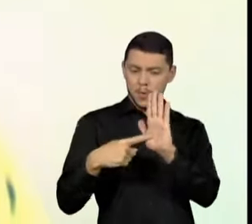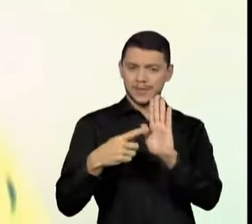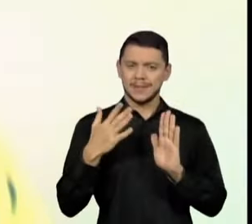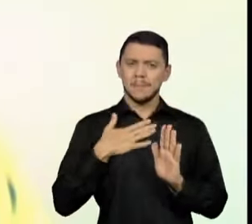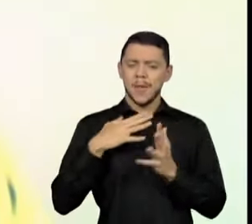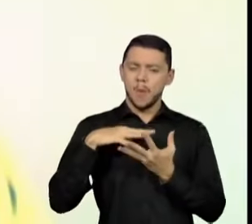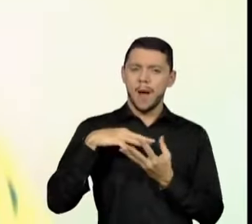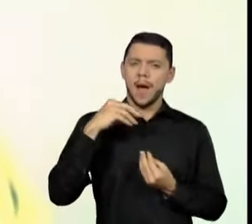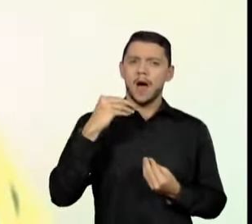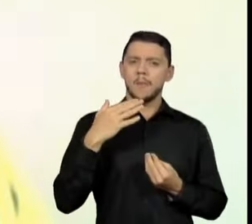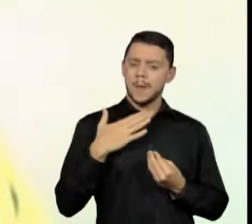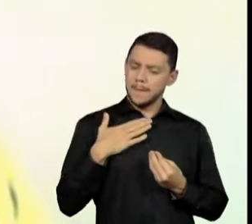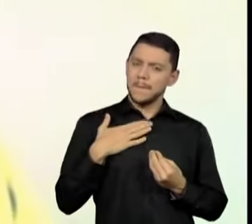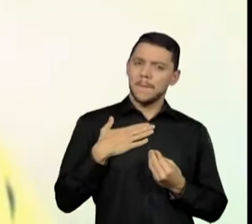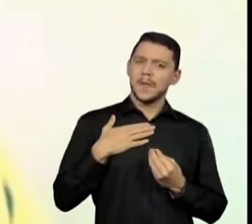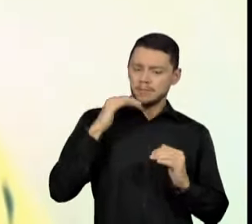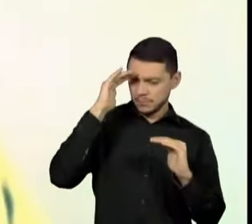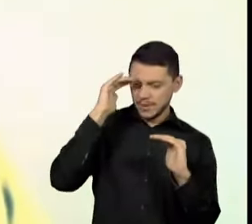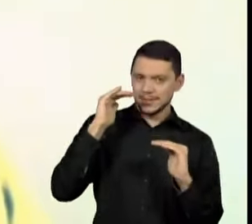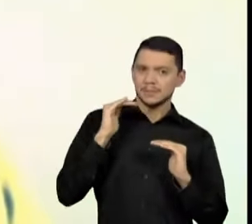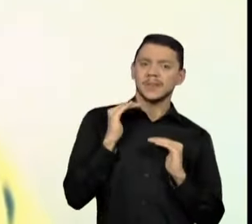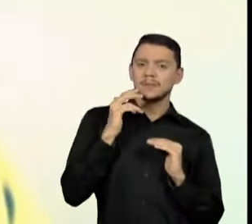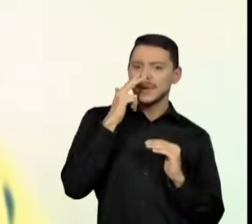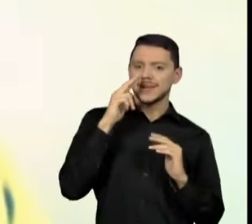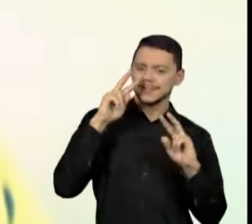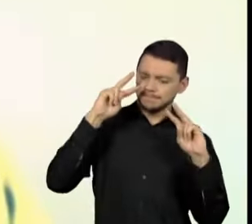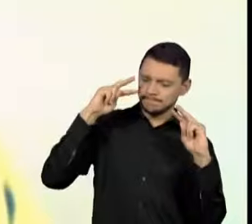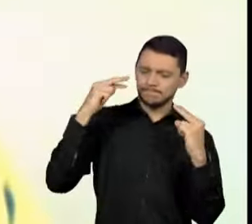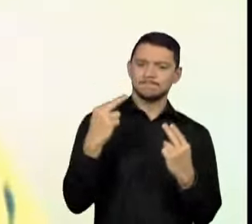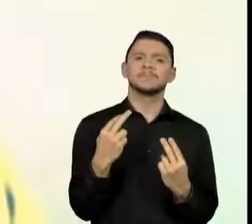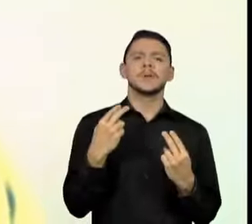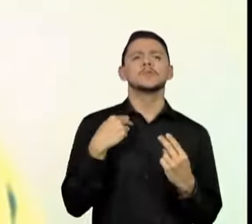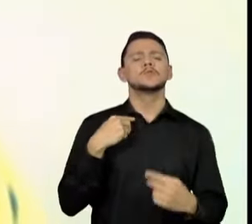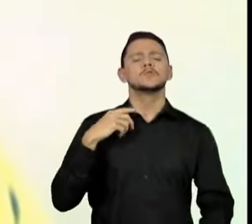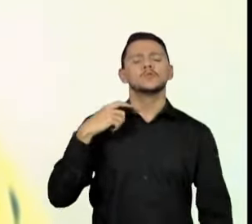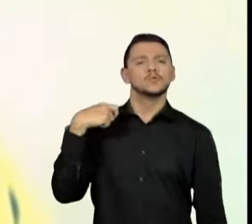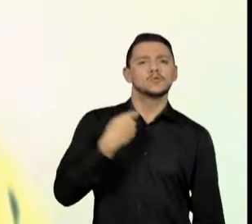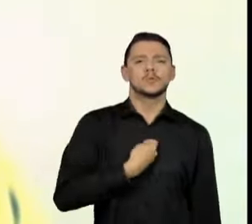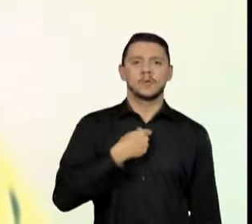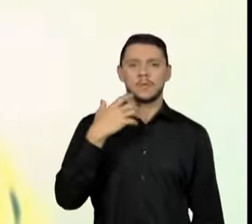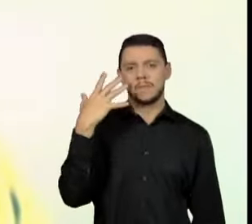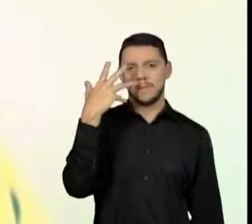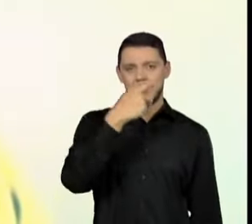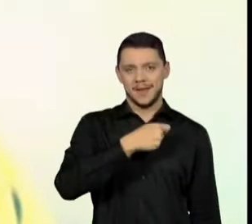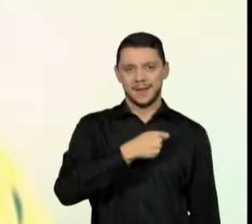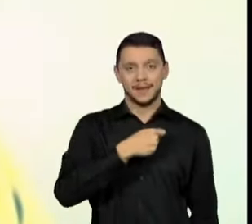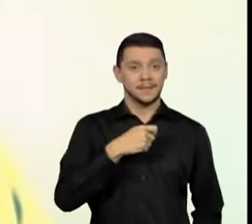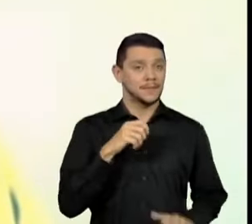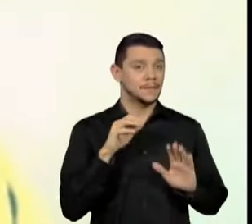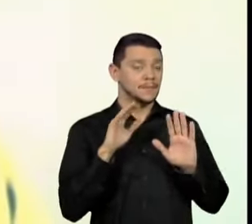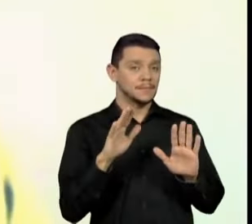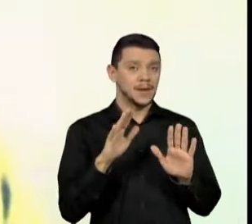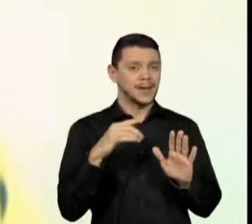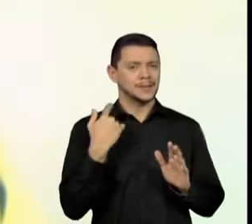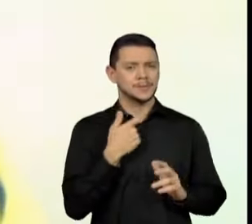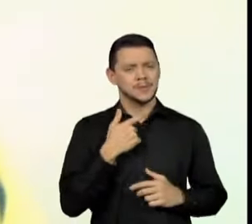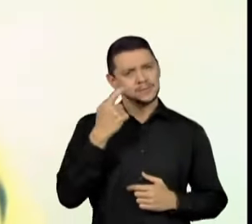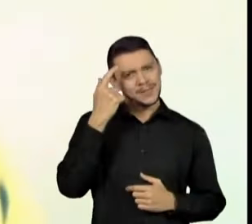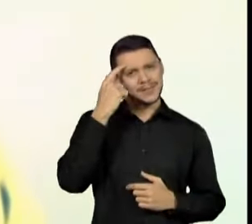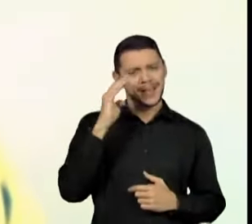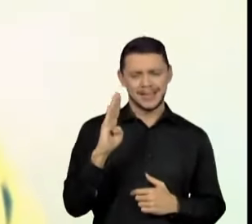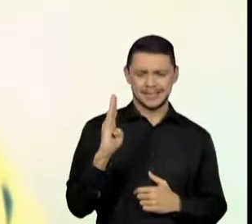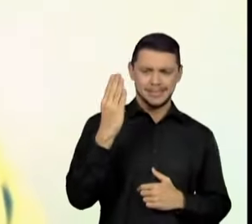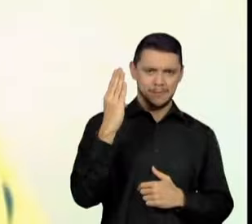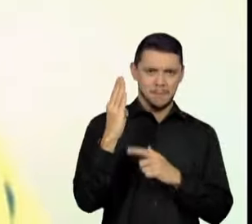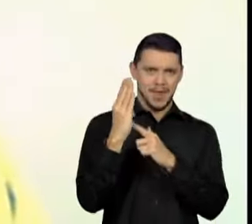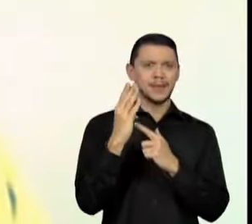autodignidade, me faz reconhecer como belo, mas não. E aí a gente parte com outro espelho. Nós vamos para o